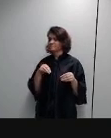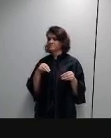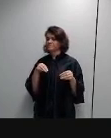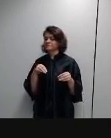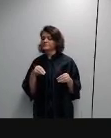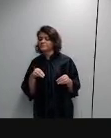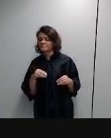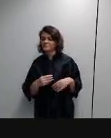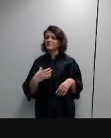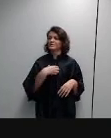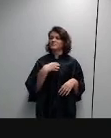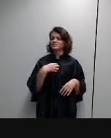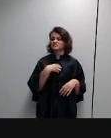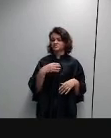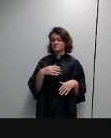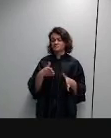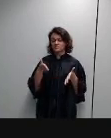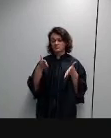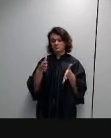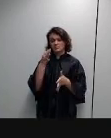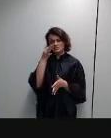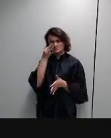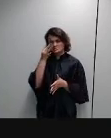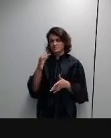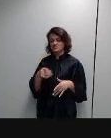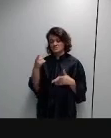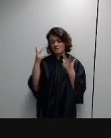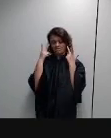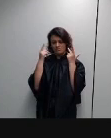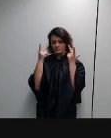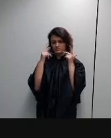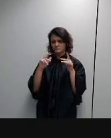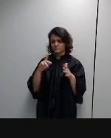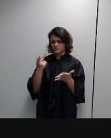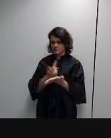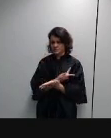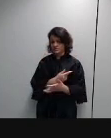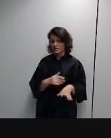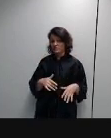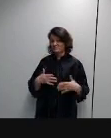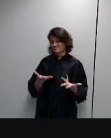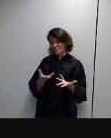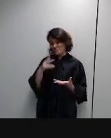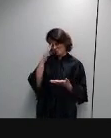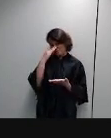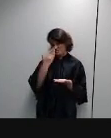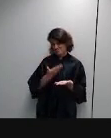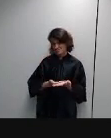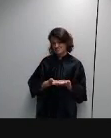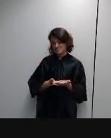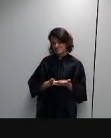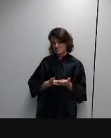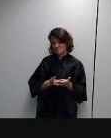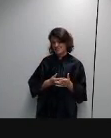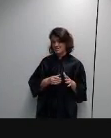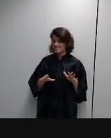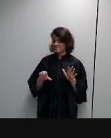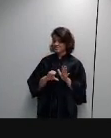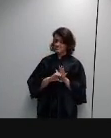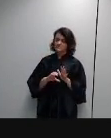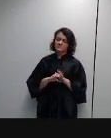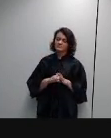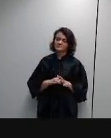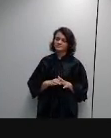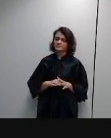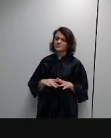e pouco às vezes aí é é natural eu penso que a solução que se pode dar a este caso